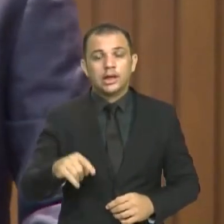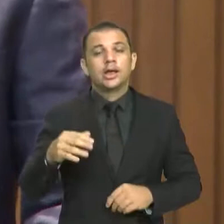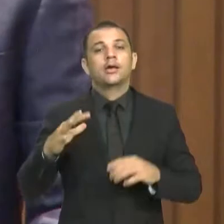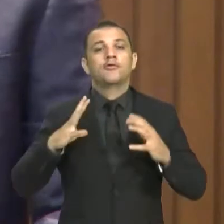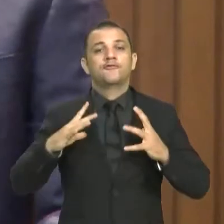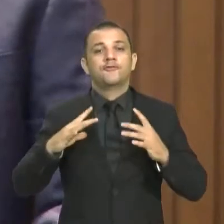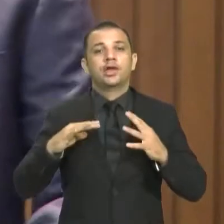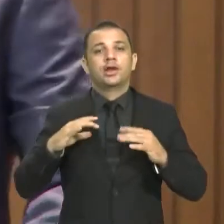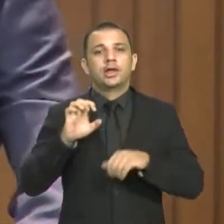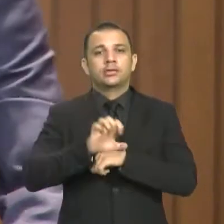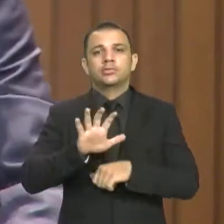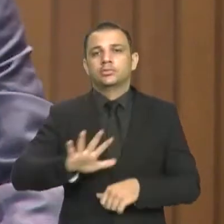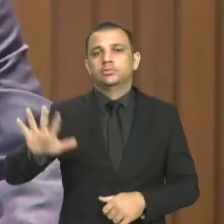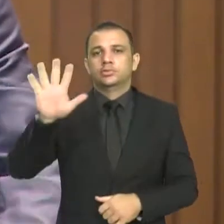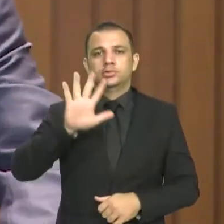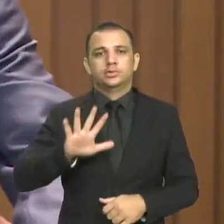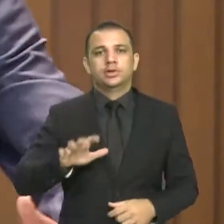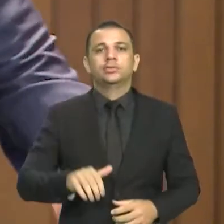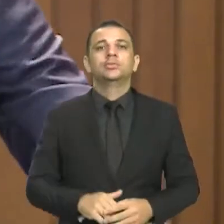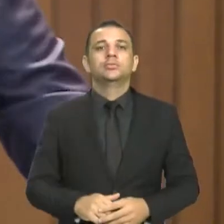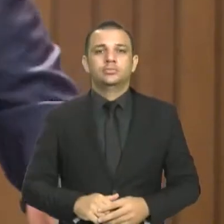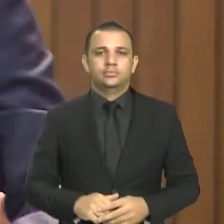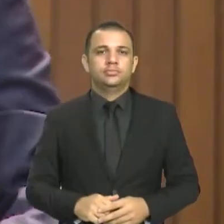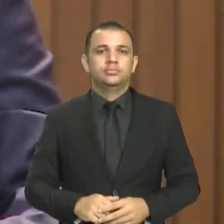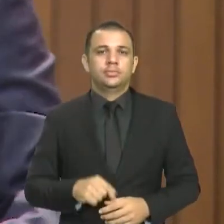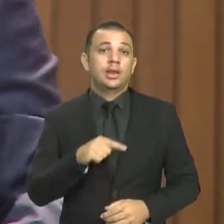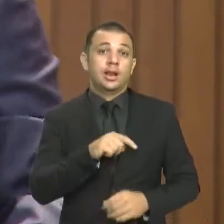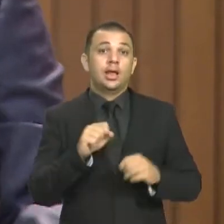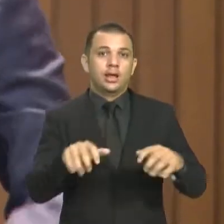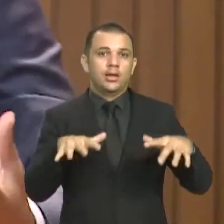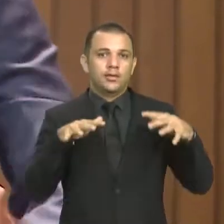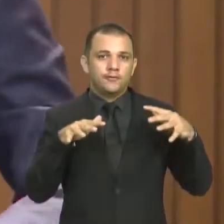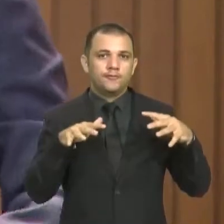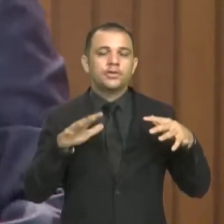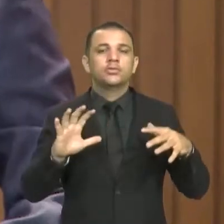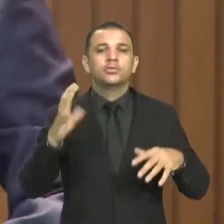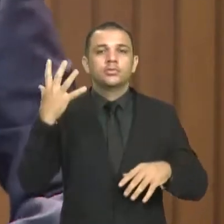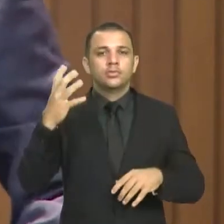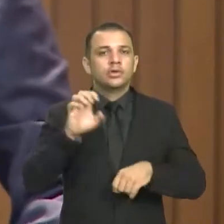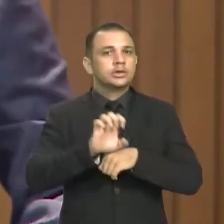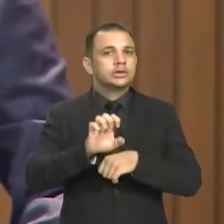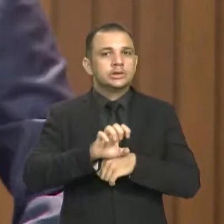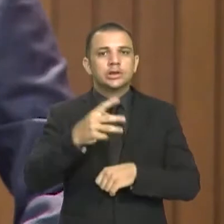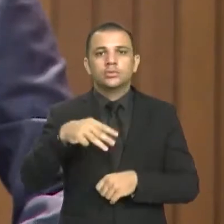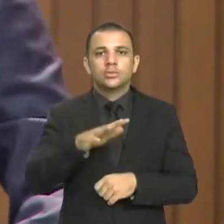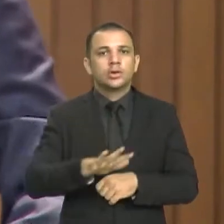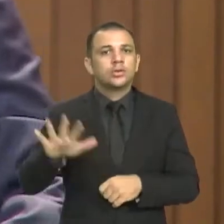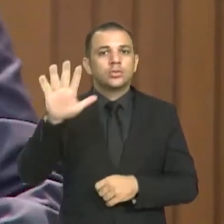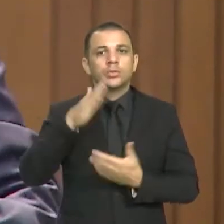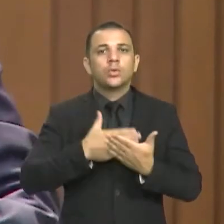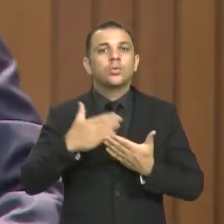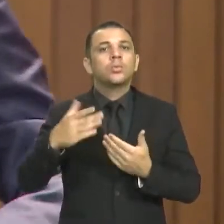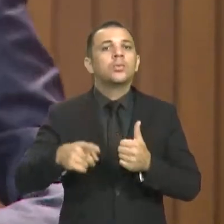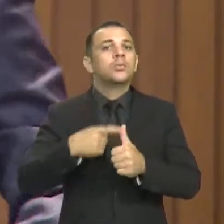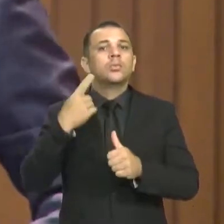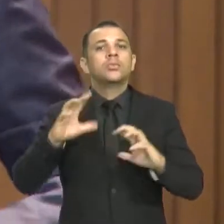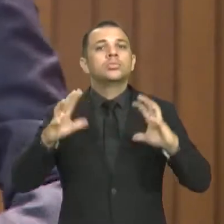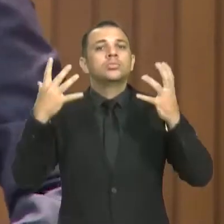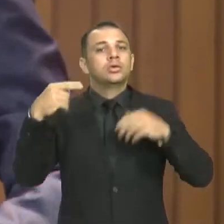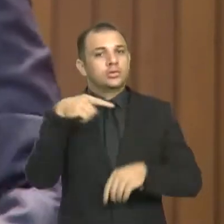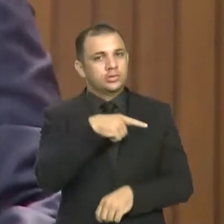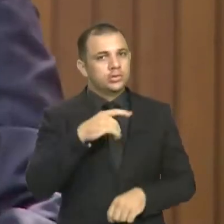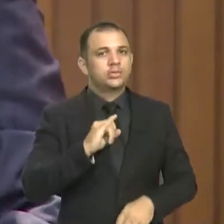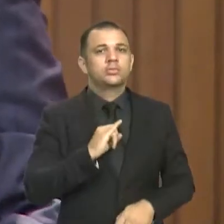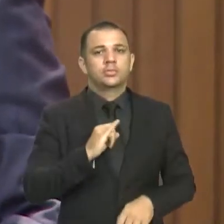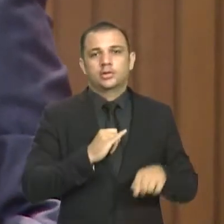Corpus Christi passou a ser uma referência em todo o estado do Maranhão a partir de Imperatriz, reunindo milhares e